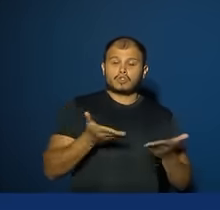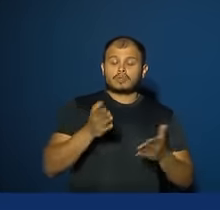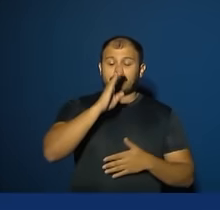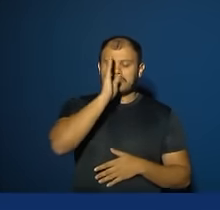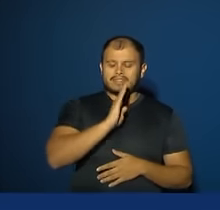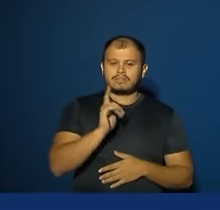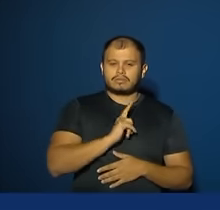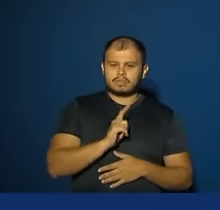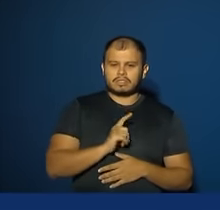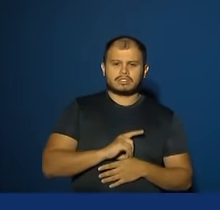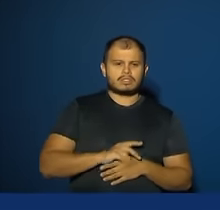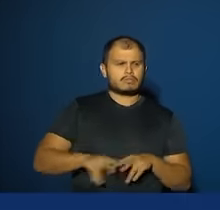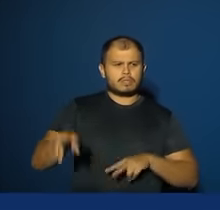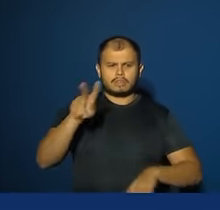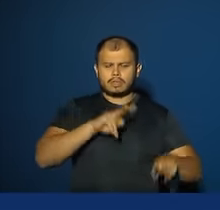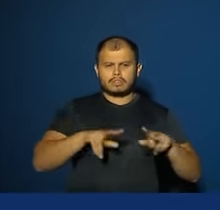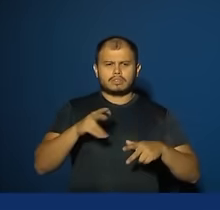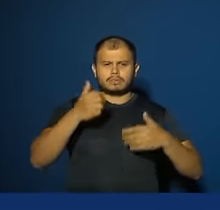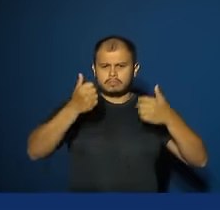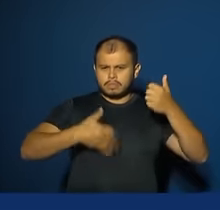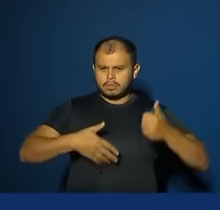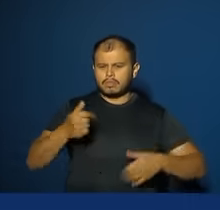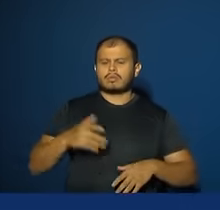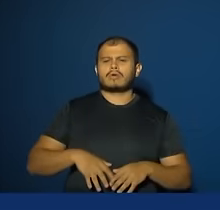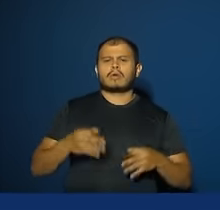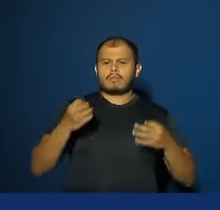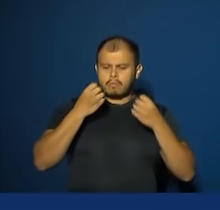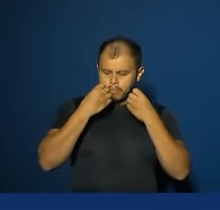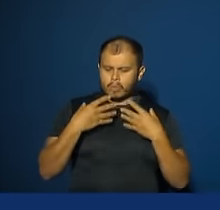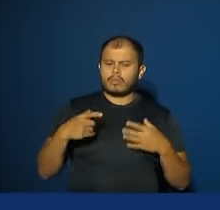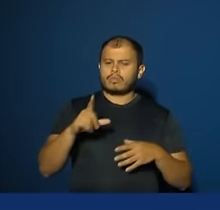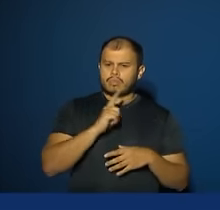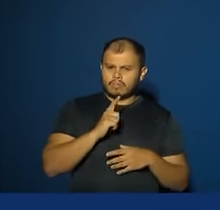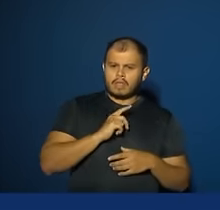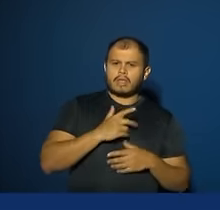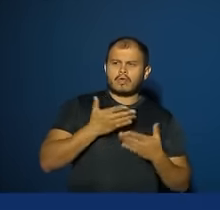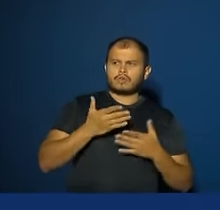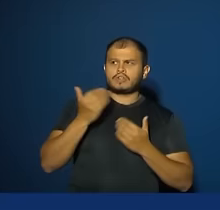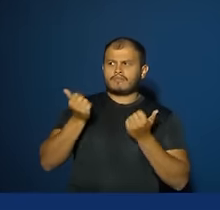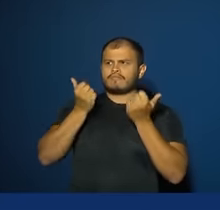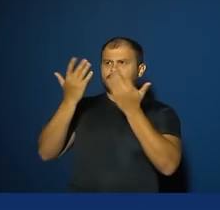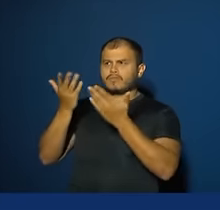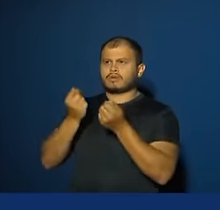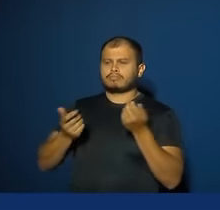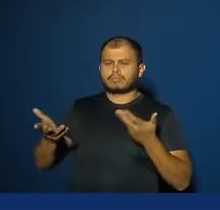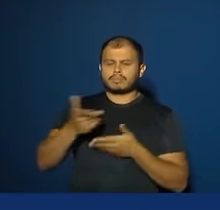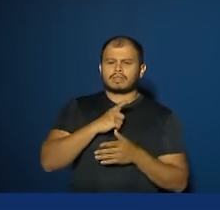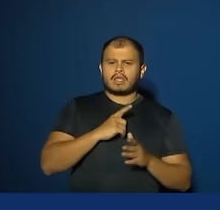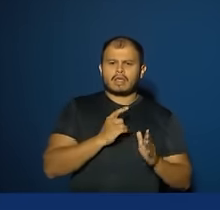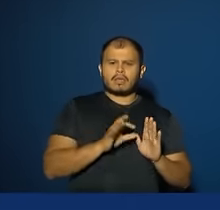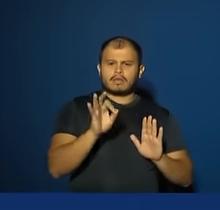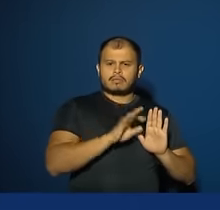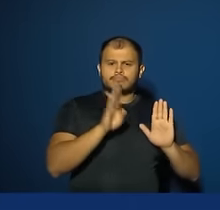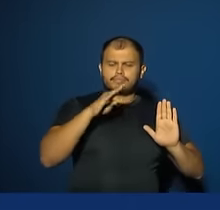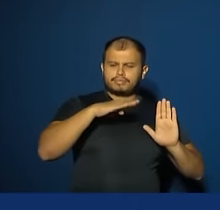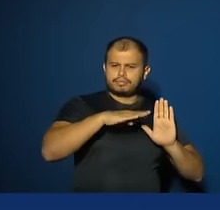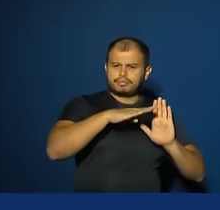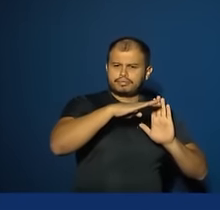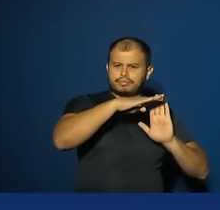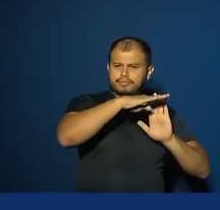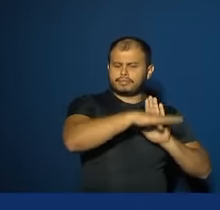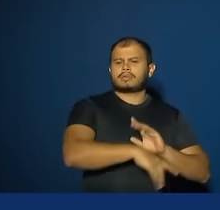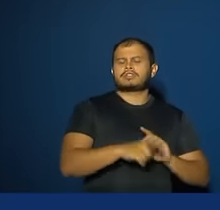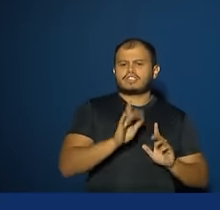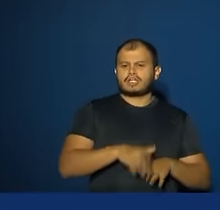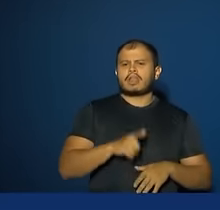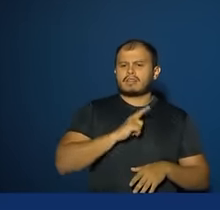global. Acho que o Duda colocou muito bem, o cenário externo é benigno, né? A gente tem uma inflação cadente. Se você olhar o CPI Core